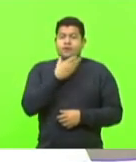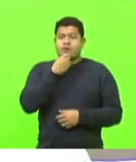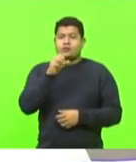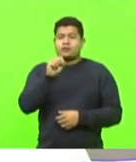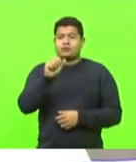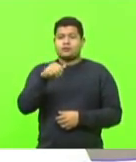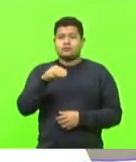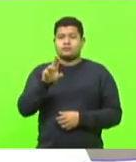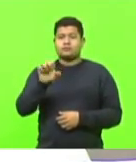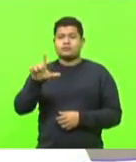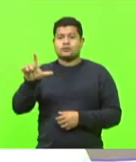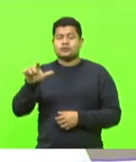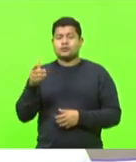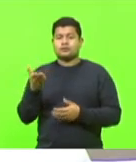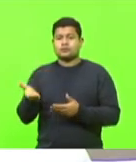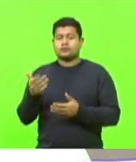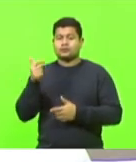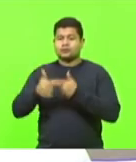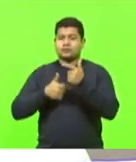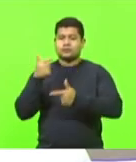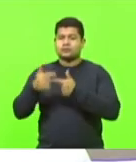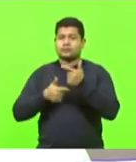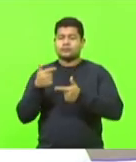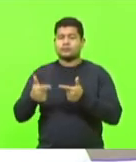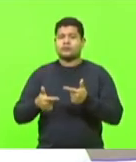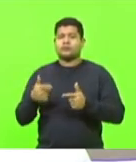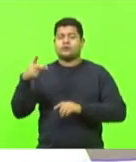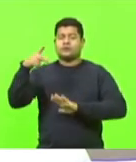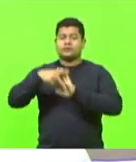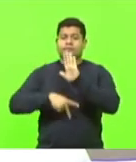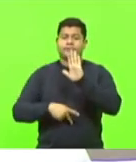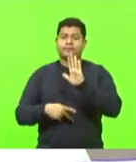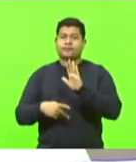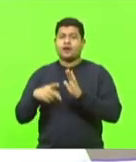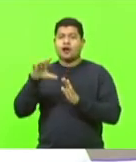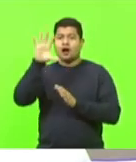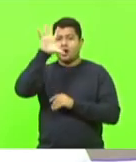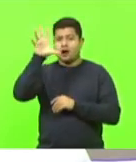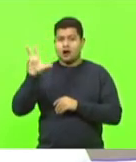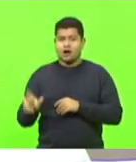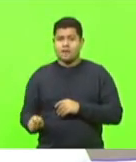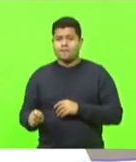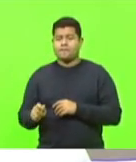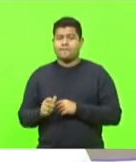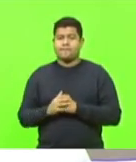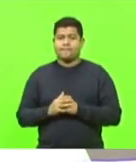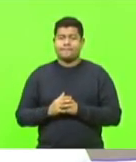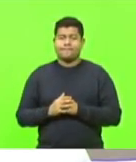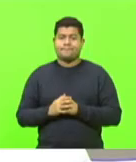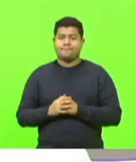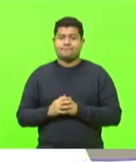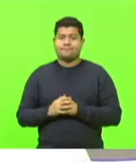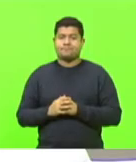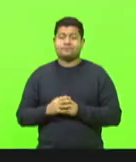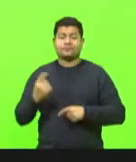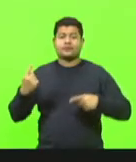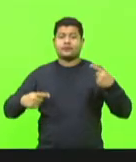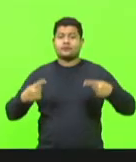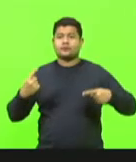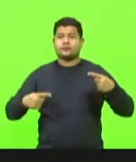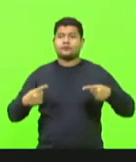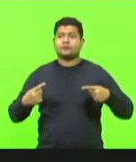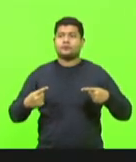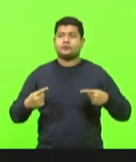trabalhos desenvolvidos através do projeto África. Em discussão?